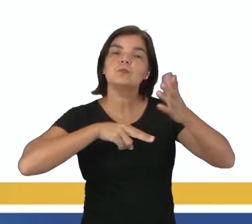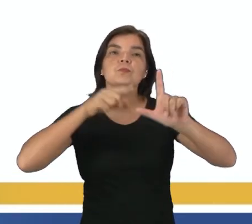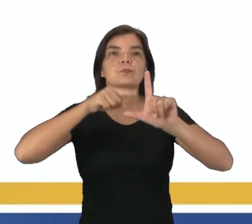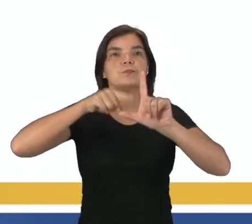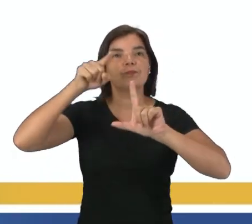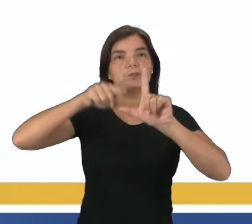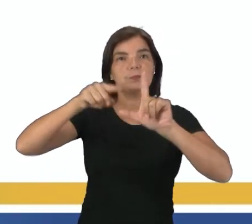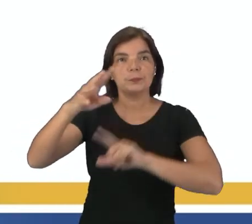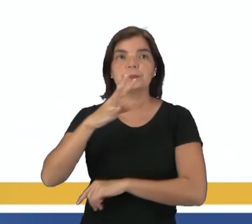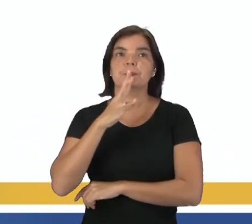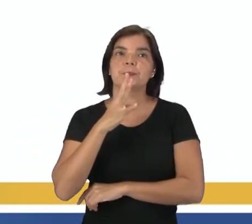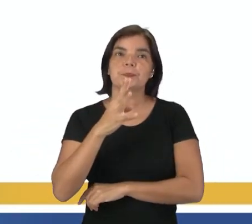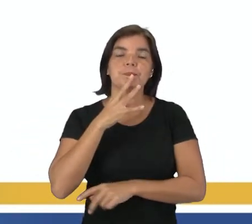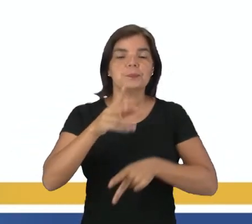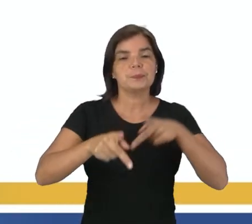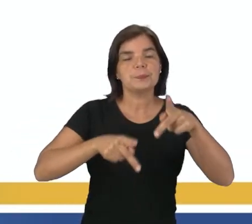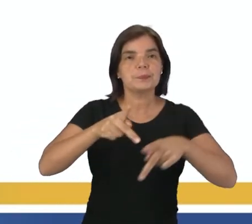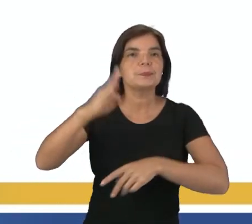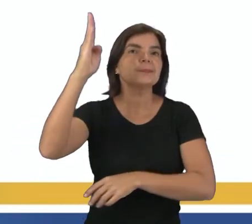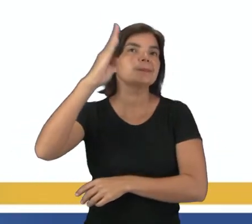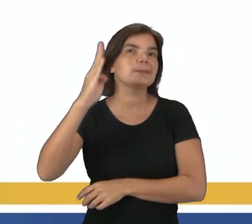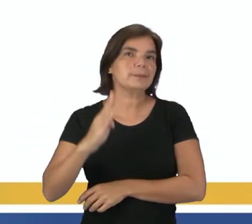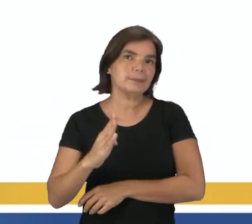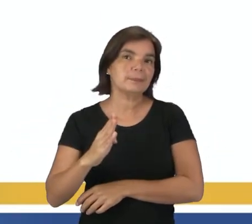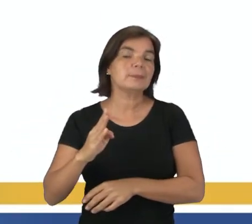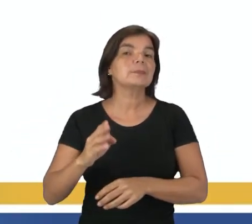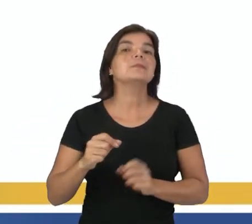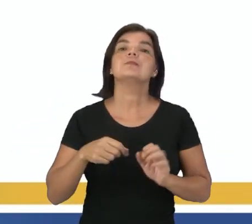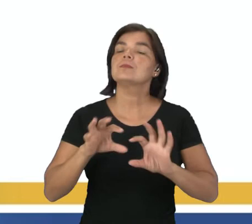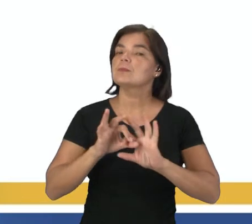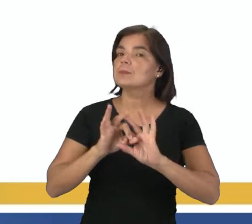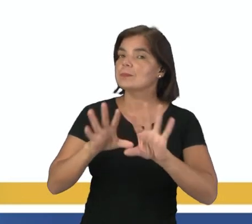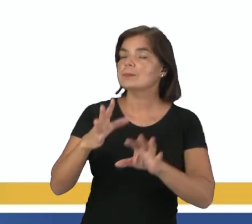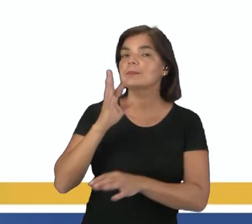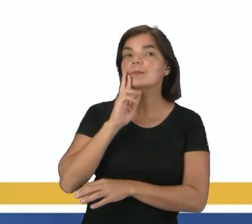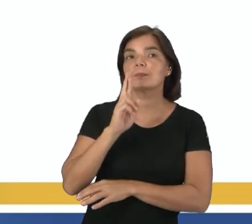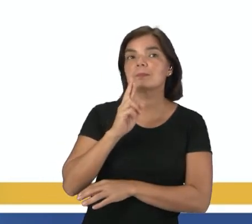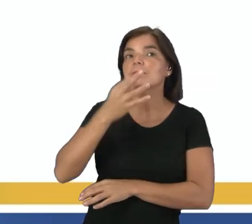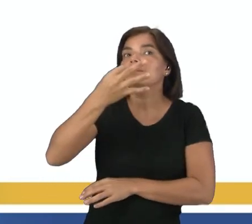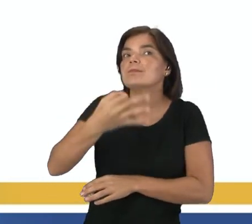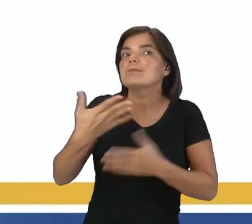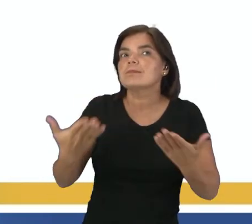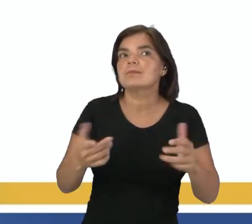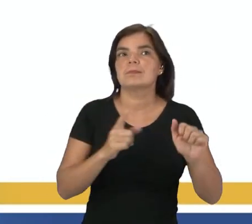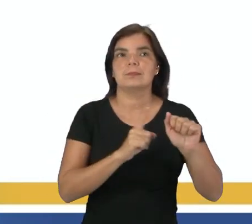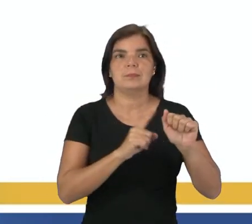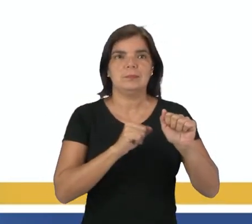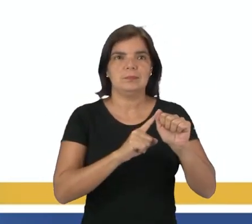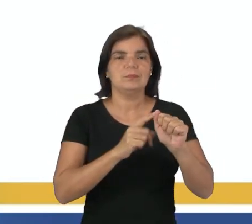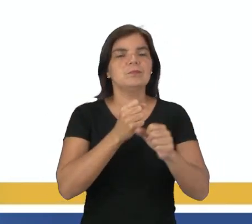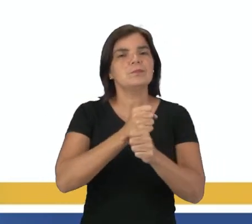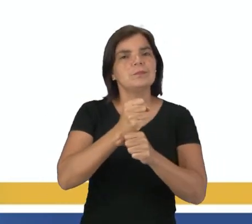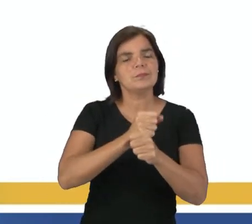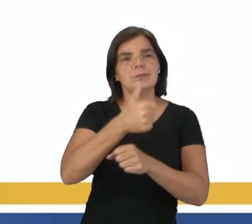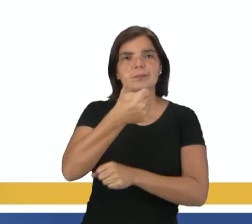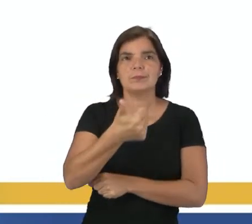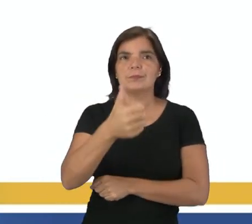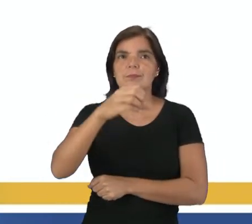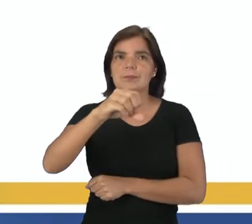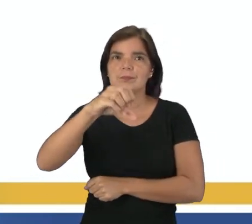à questão a leitura do gráfico e os conhecimentos sobre a população brasileira permite afirmar que letra